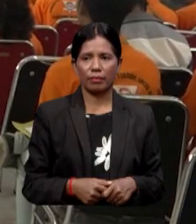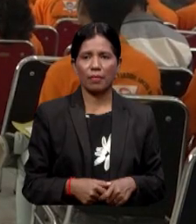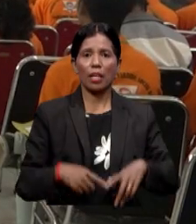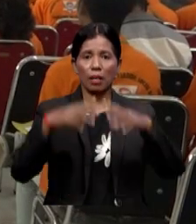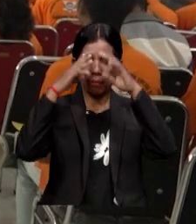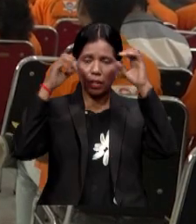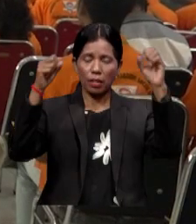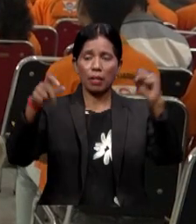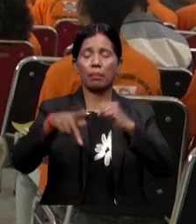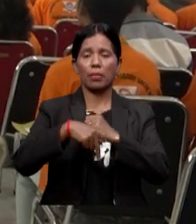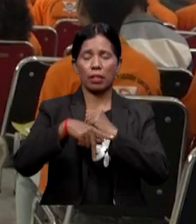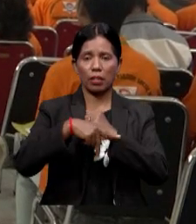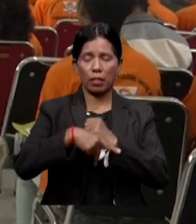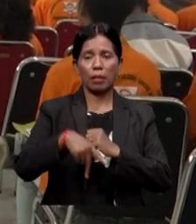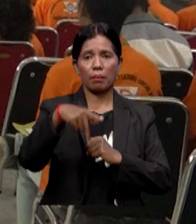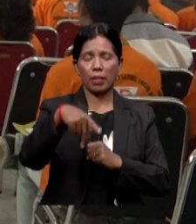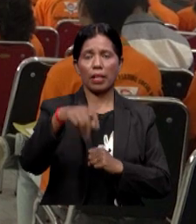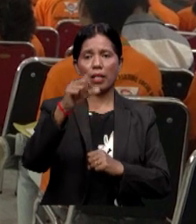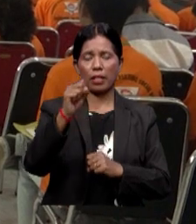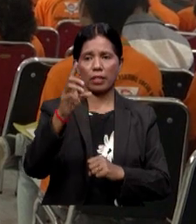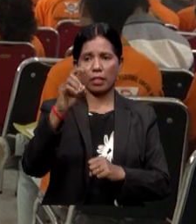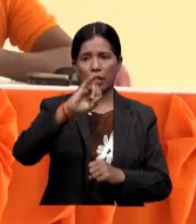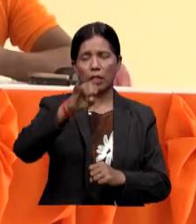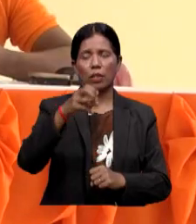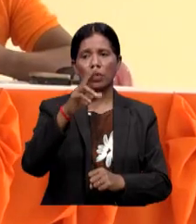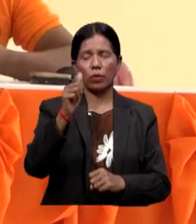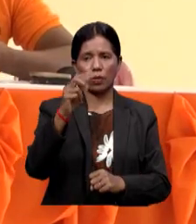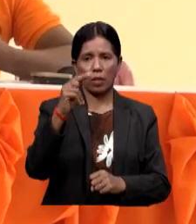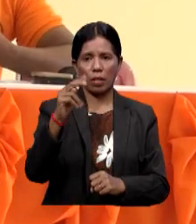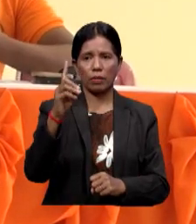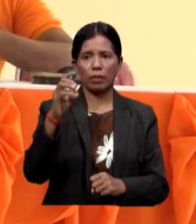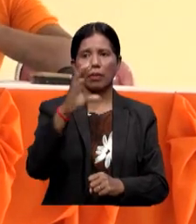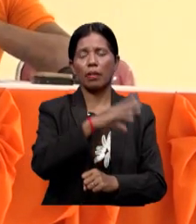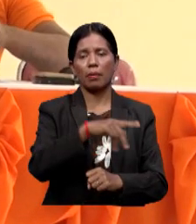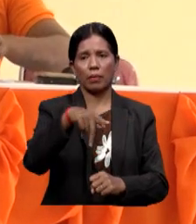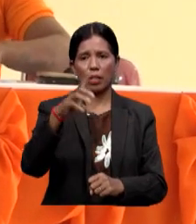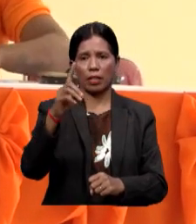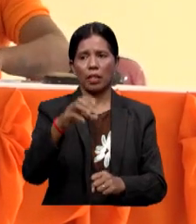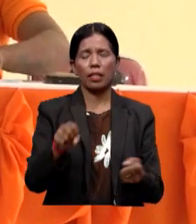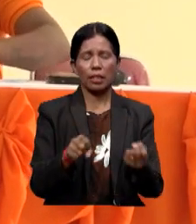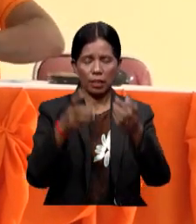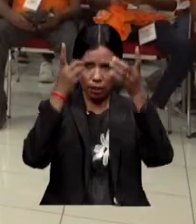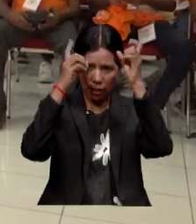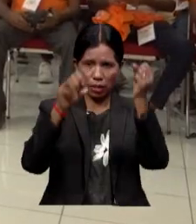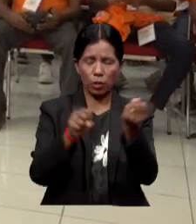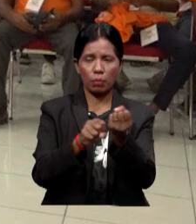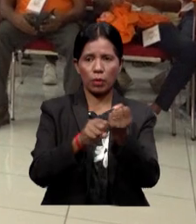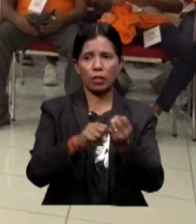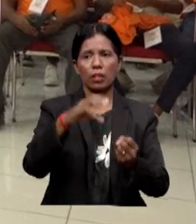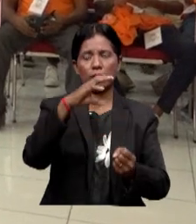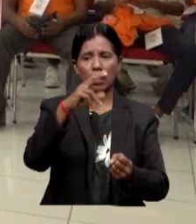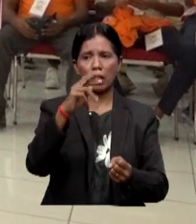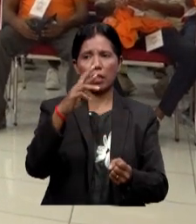Presidente Partido Social Democrata João Mendes Gonçalves Teten, PSD, decide a tua apoio a CNRT e eleição parlamentar